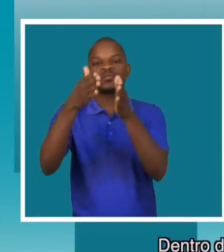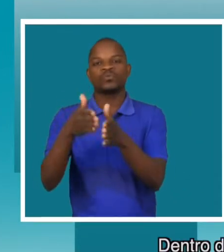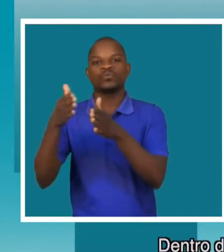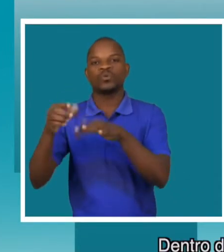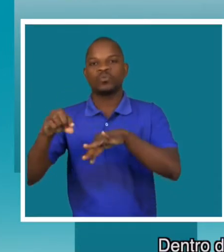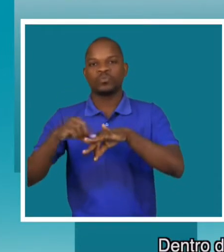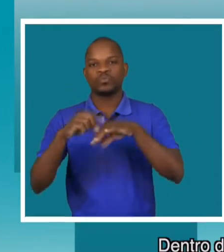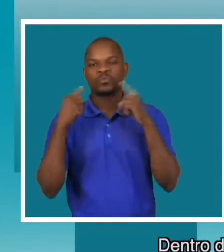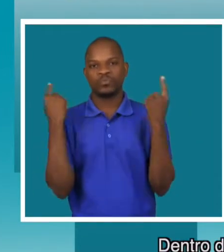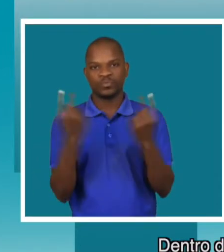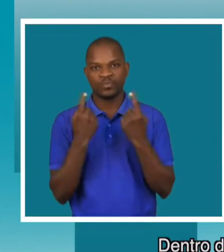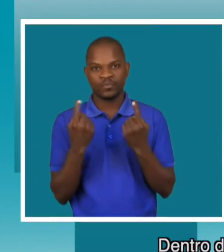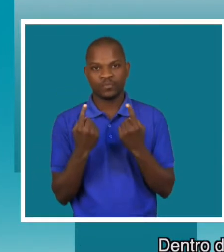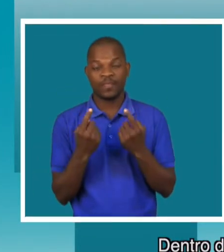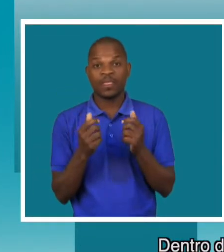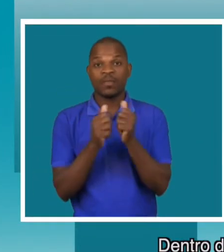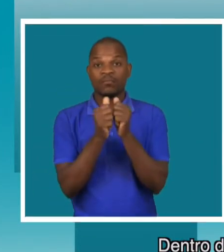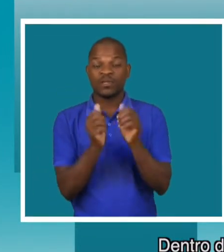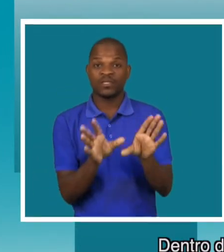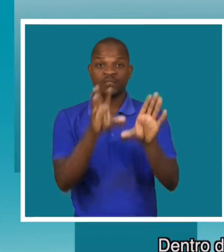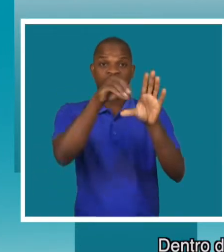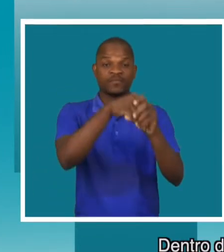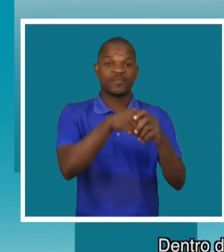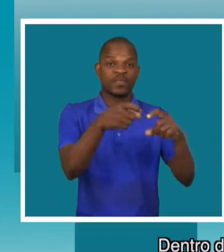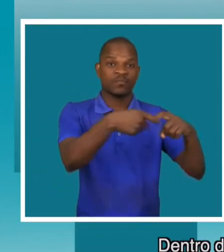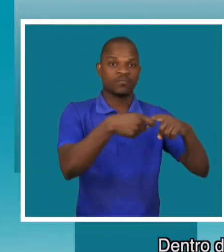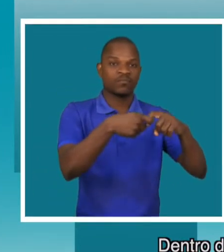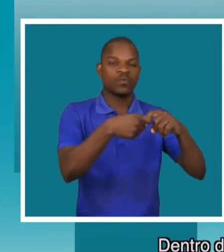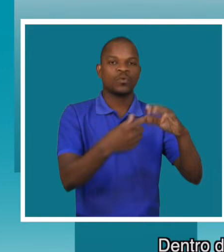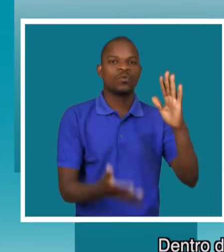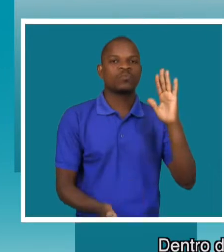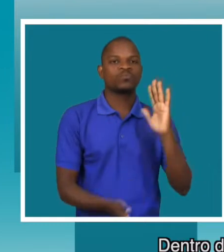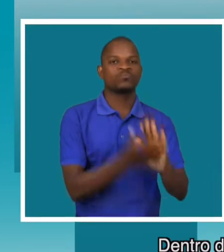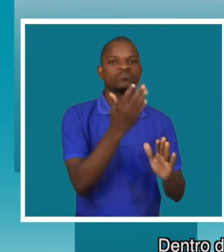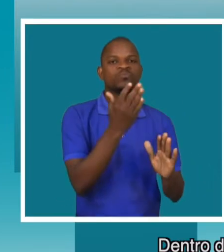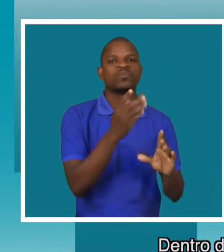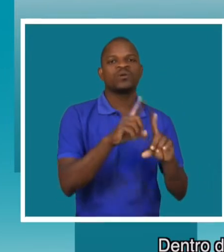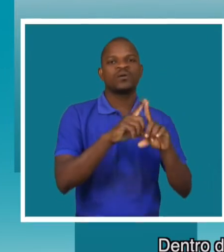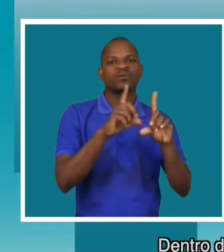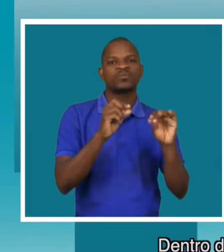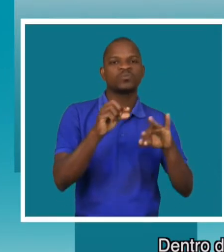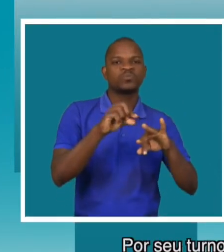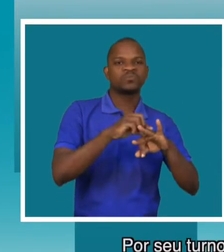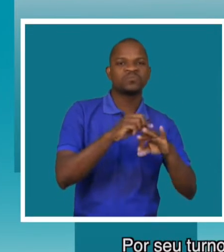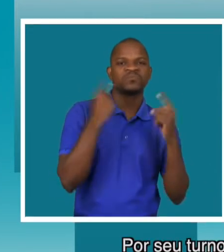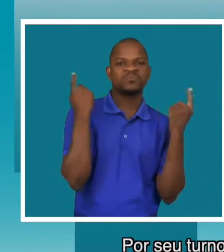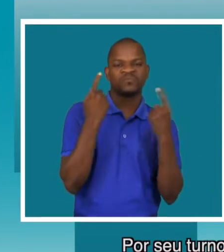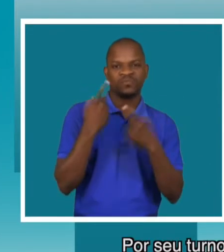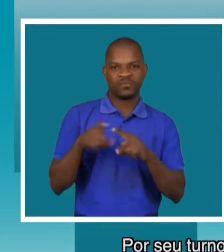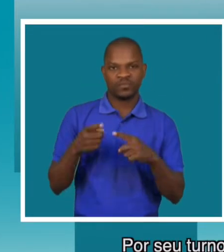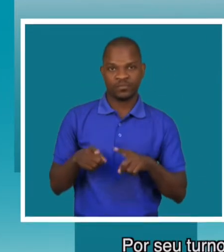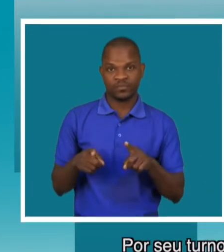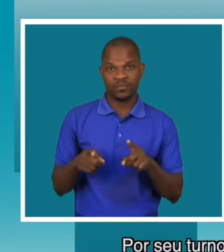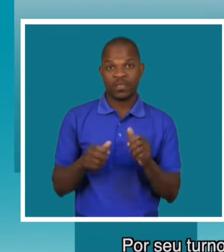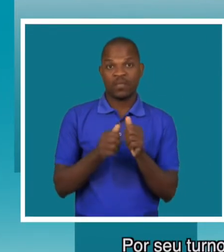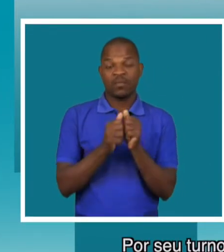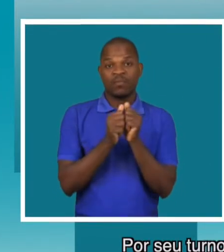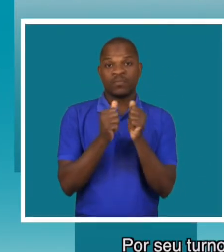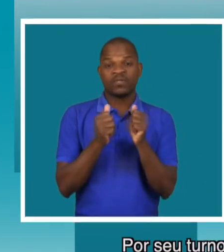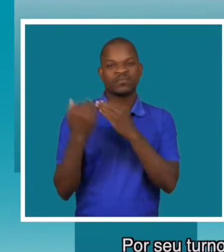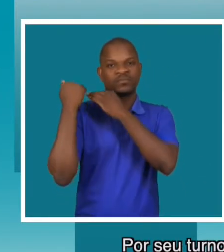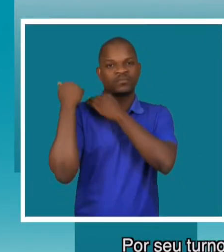E dentro desse cuidado dos outros há situações de casamentos, há situação de noivados. Por seu turno, a